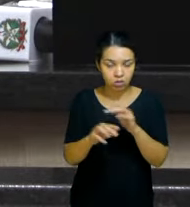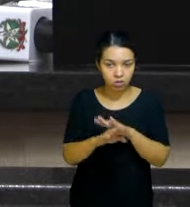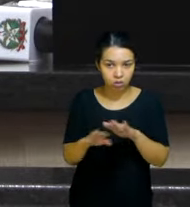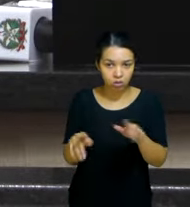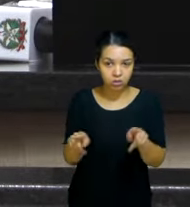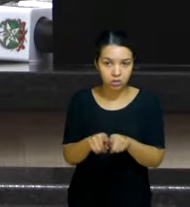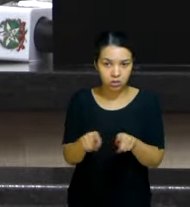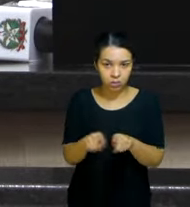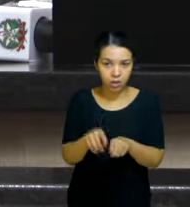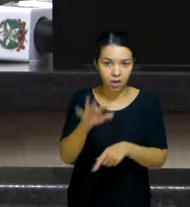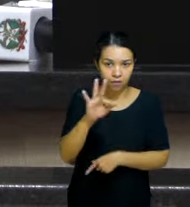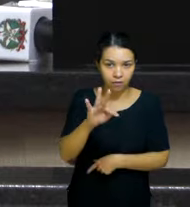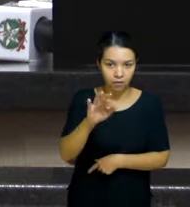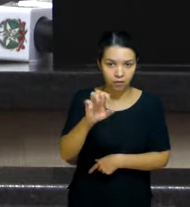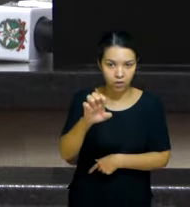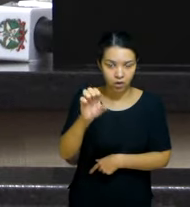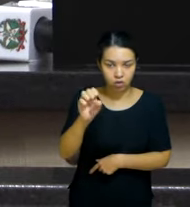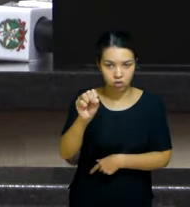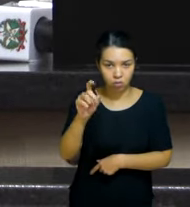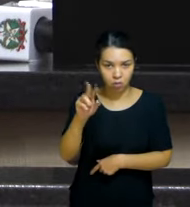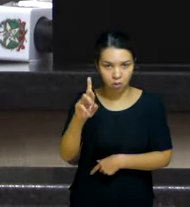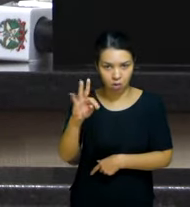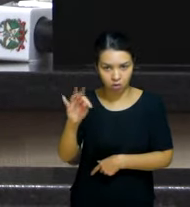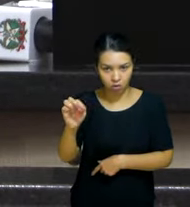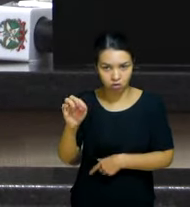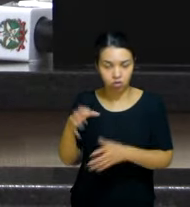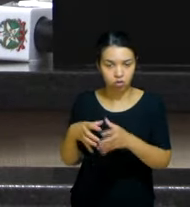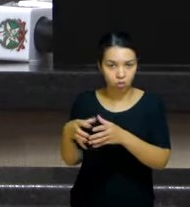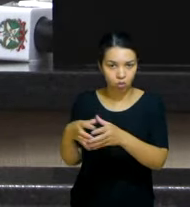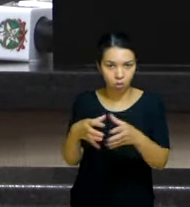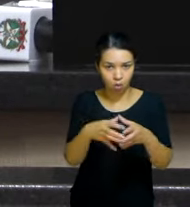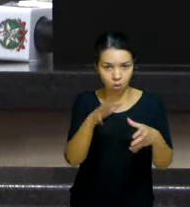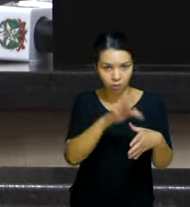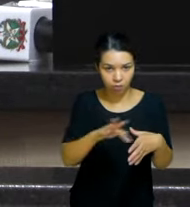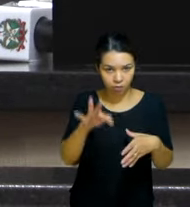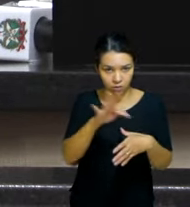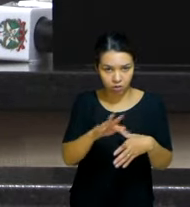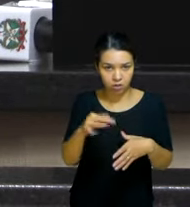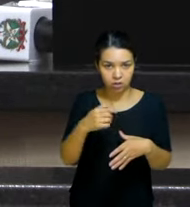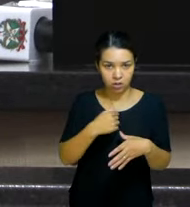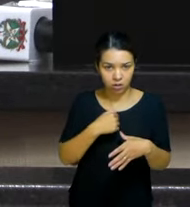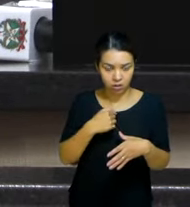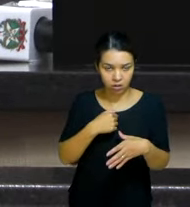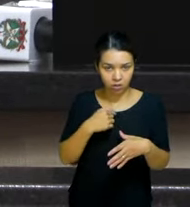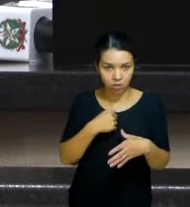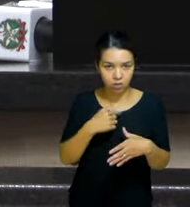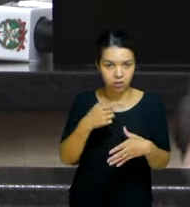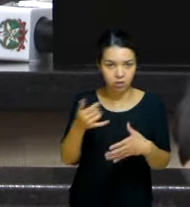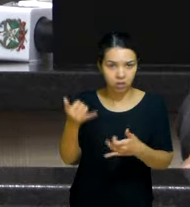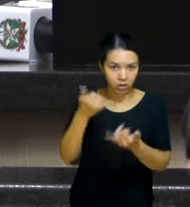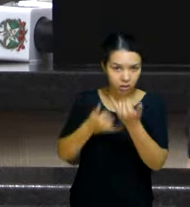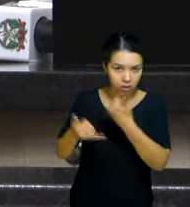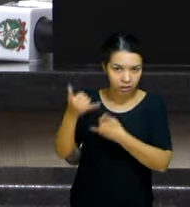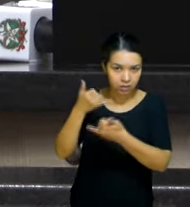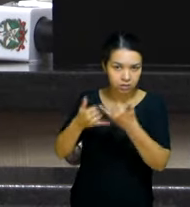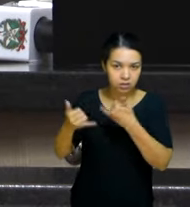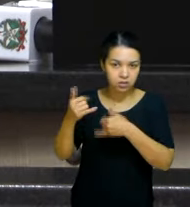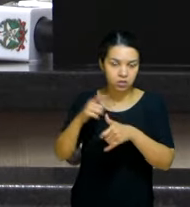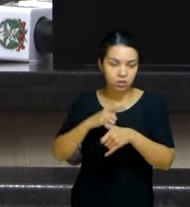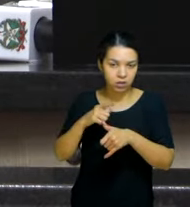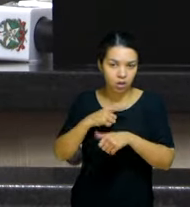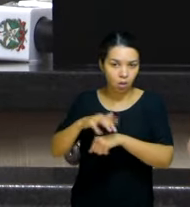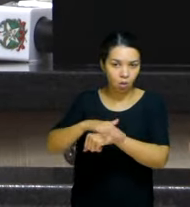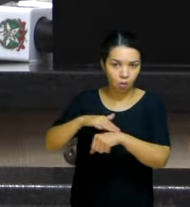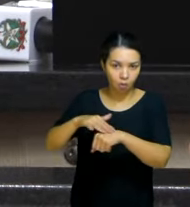das federações, principalmente, pelo menos comigo, na série de ligações, de conversas que eu pude manter